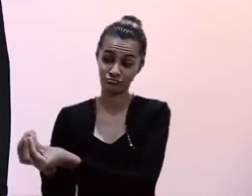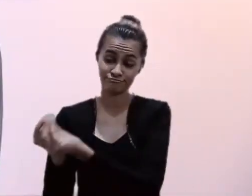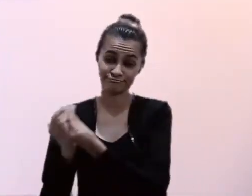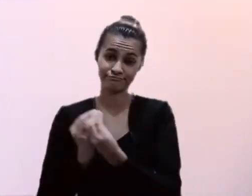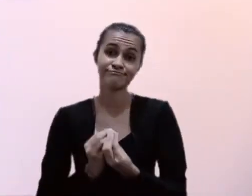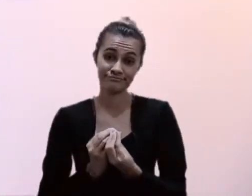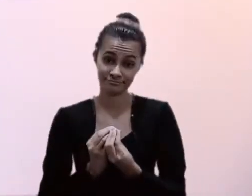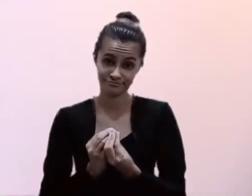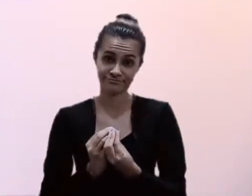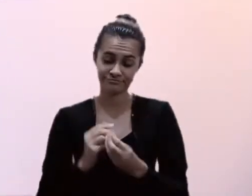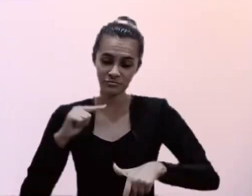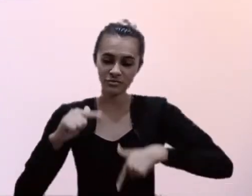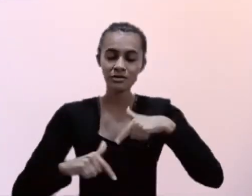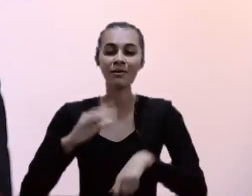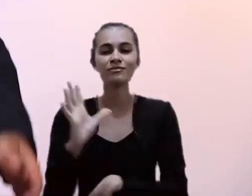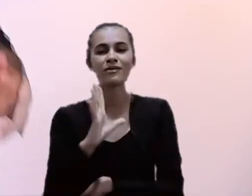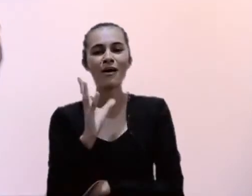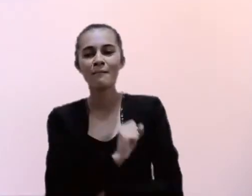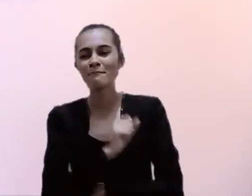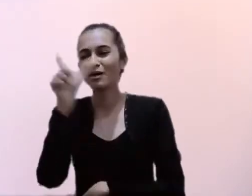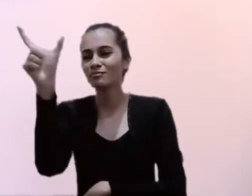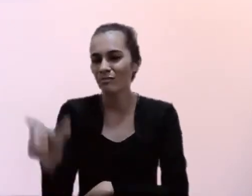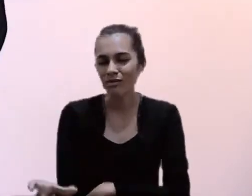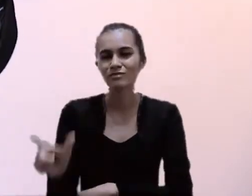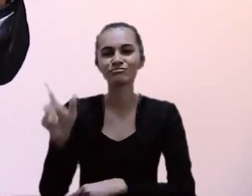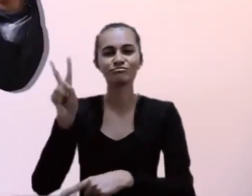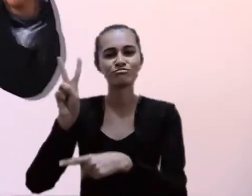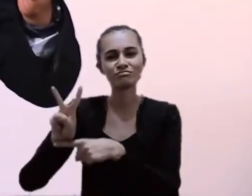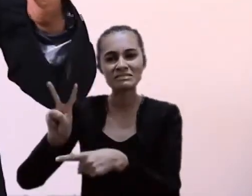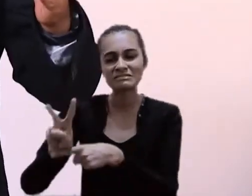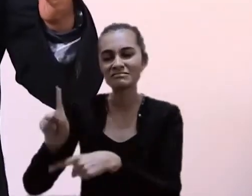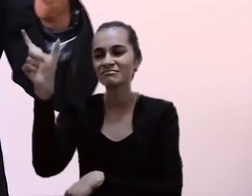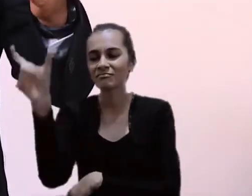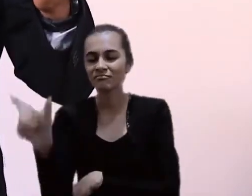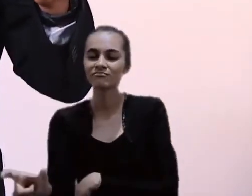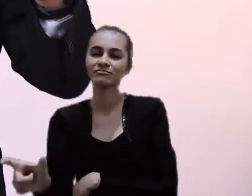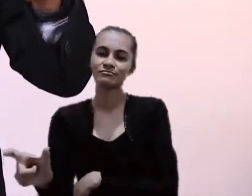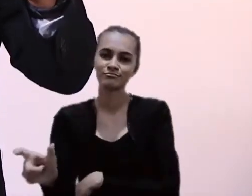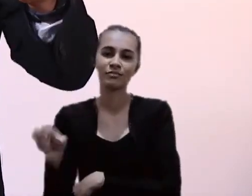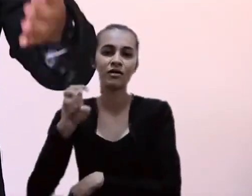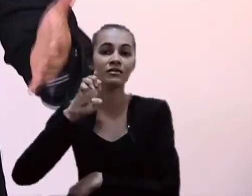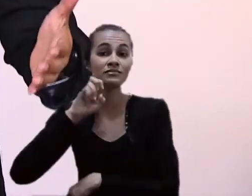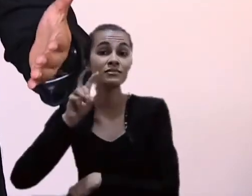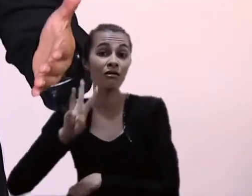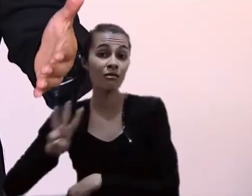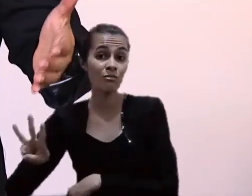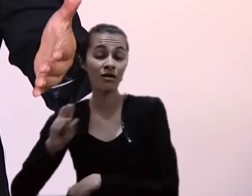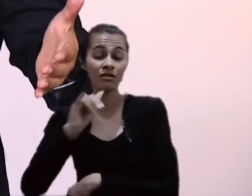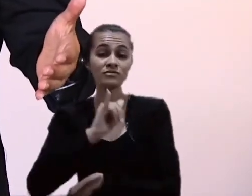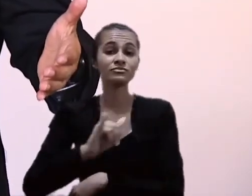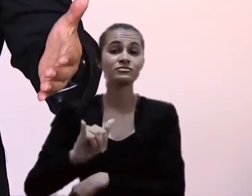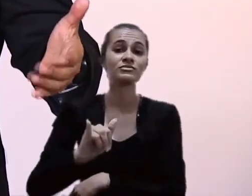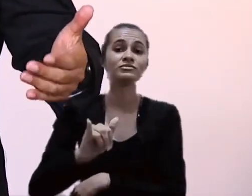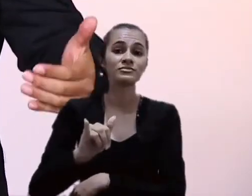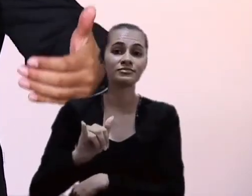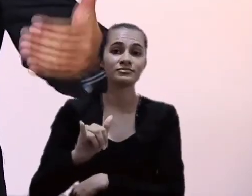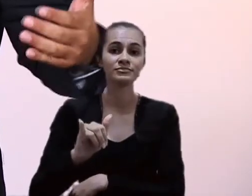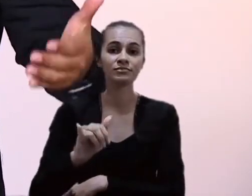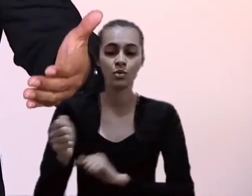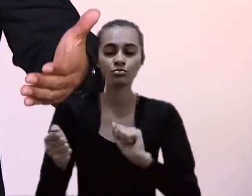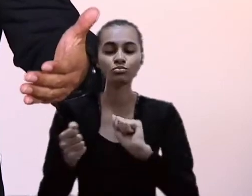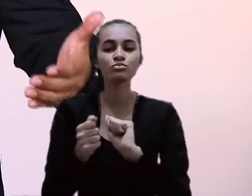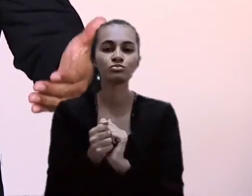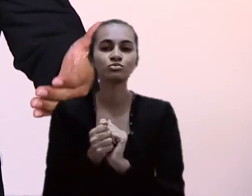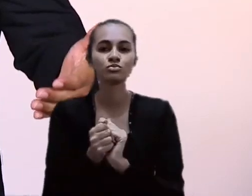O trabalho de cuidar do meu próximo. A inspiração diz que do lado daquele homem que estava cuidando do samaritano,